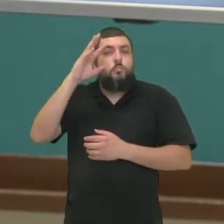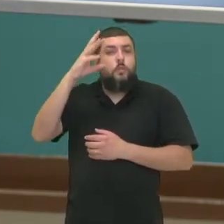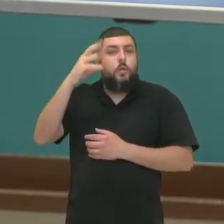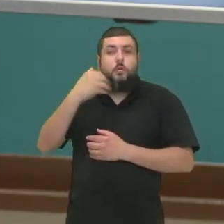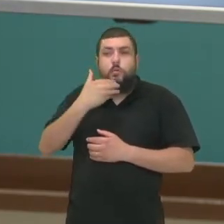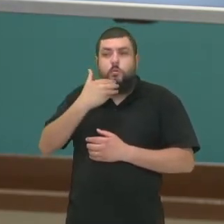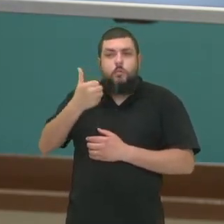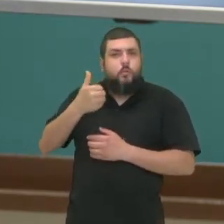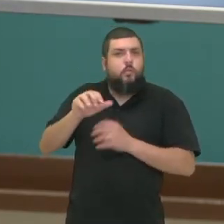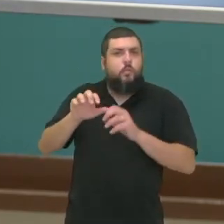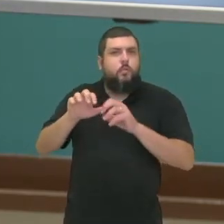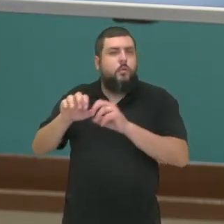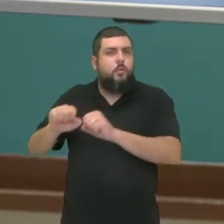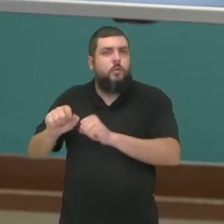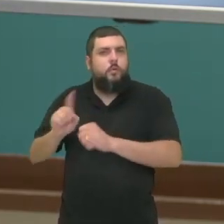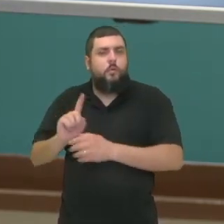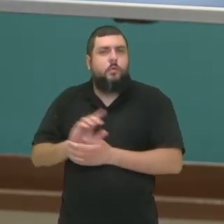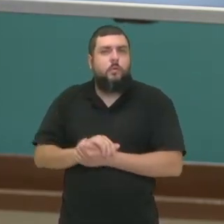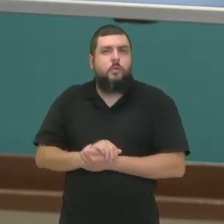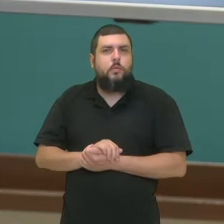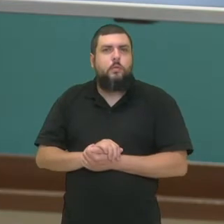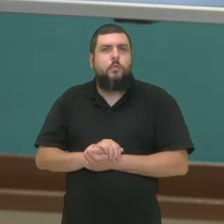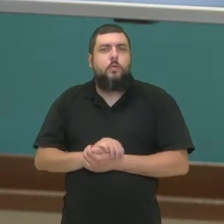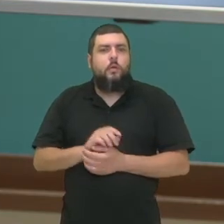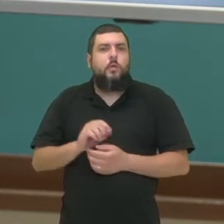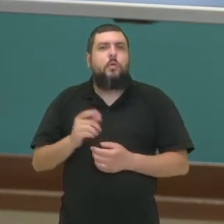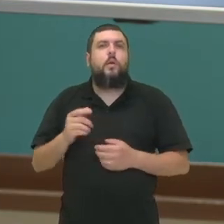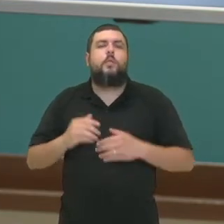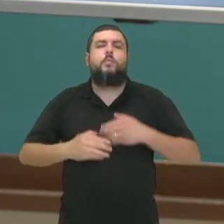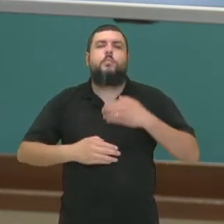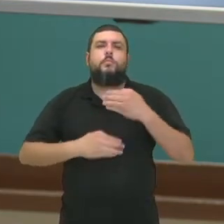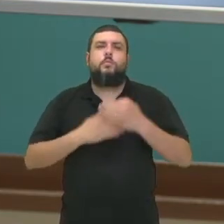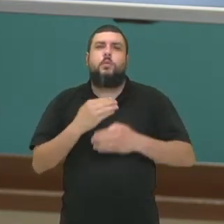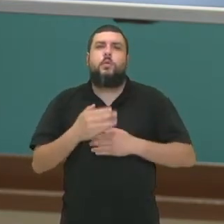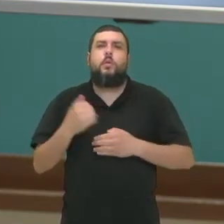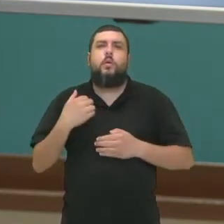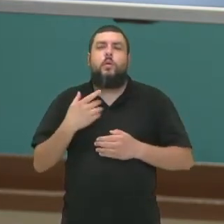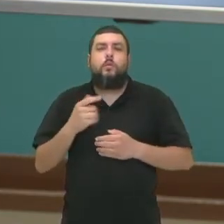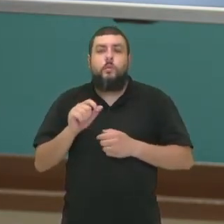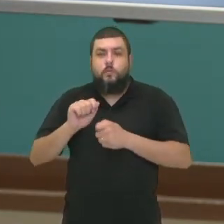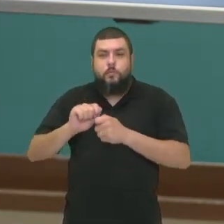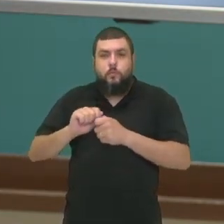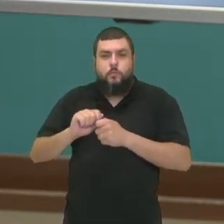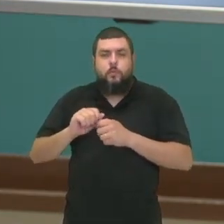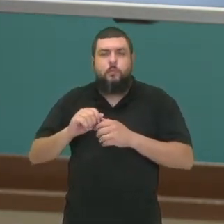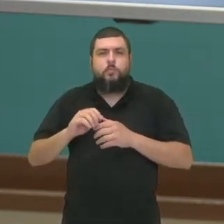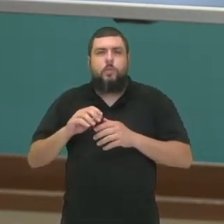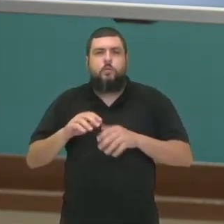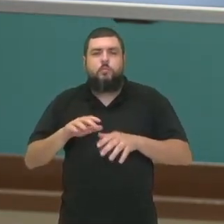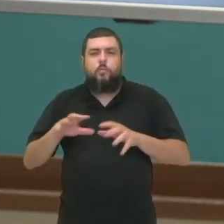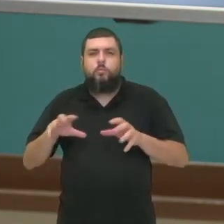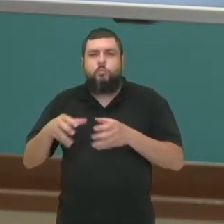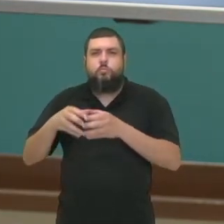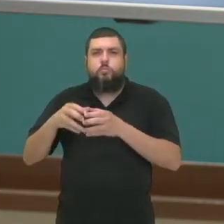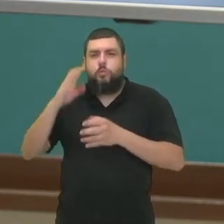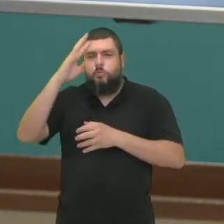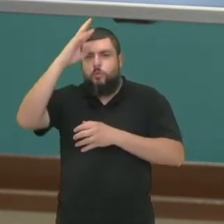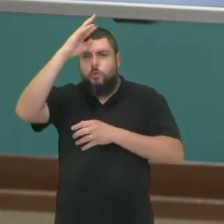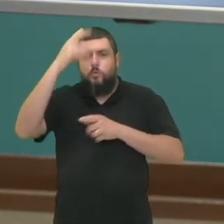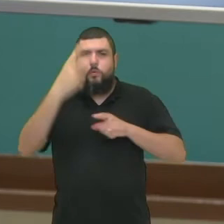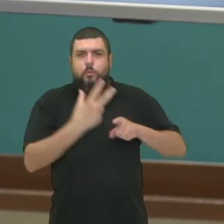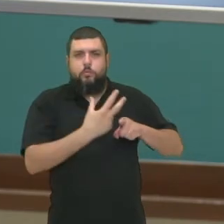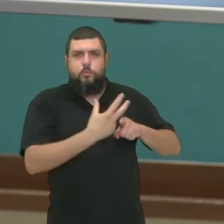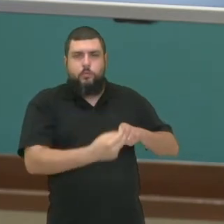não atacar a cidade e foi depois, né, reunido o exército romano e ele foi derrotado na Batalha de